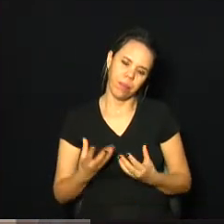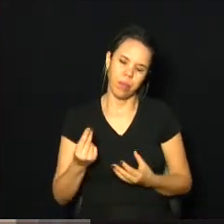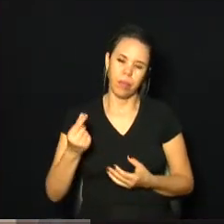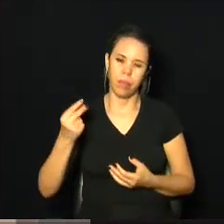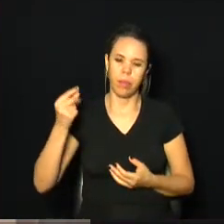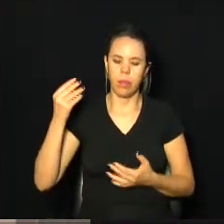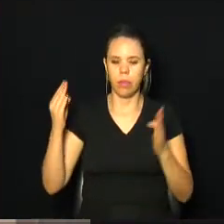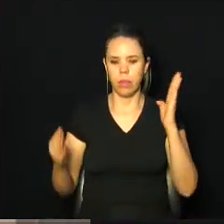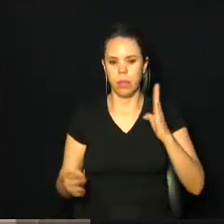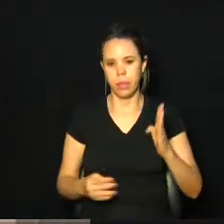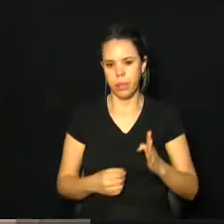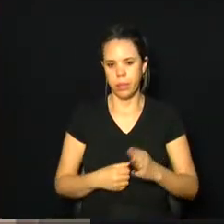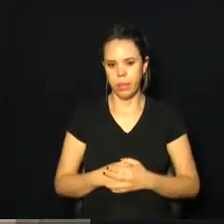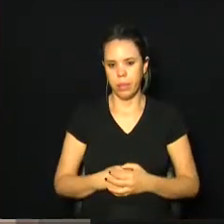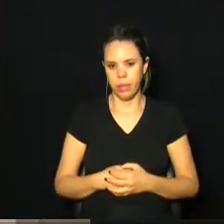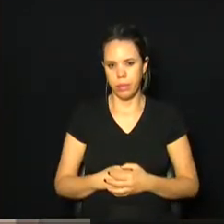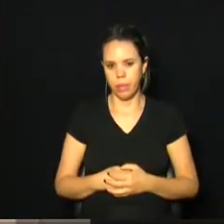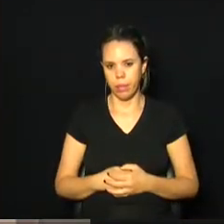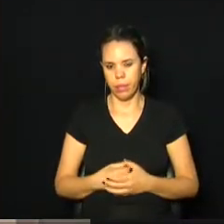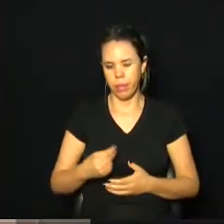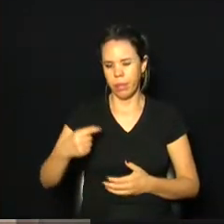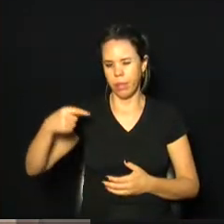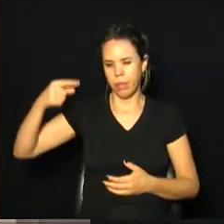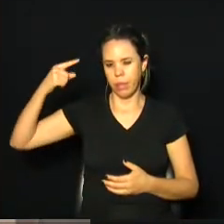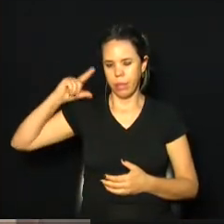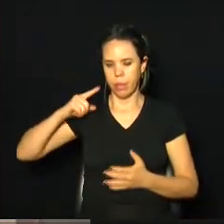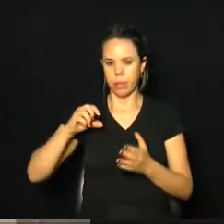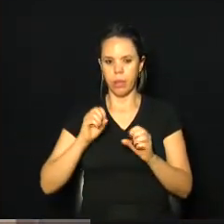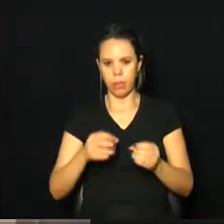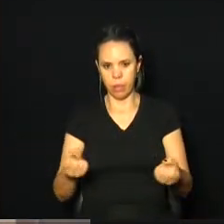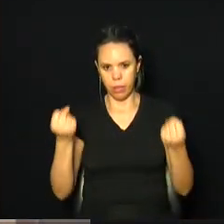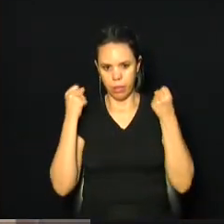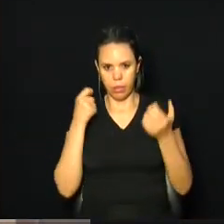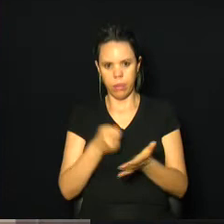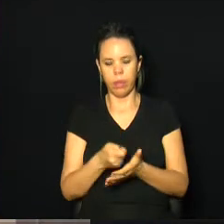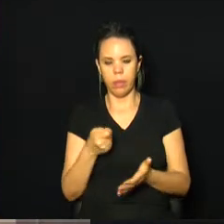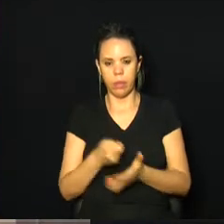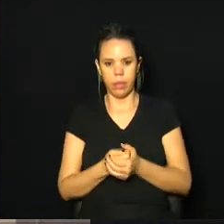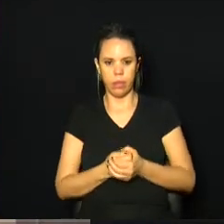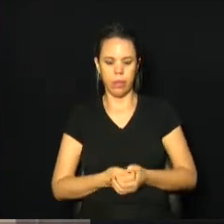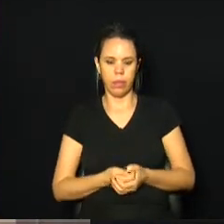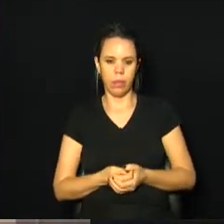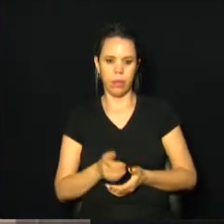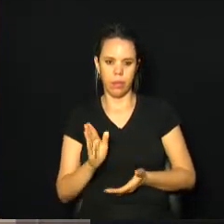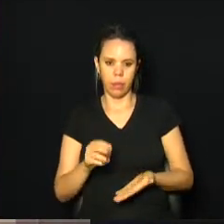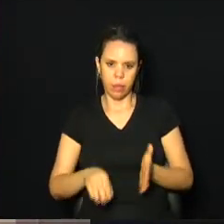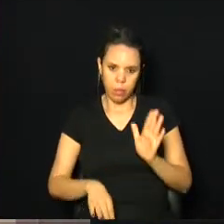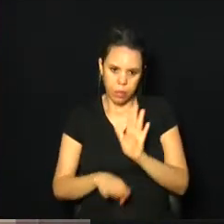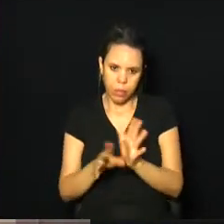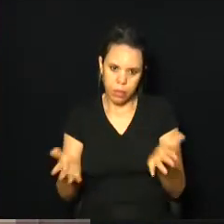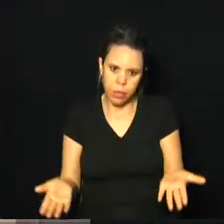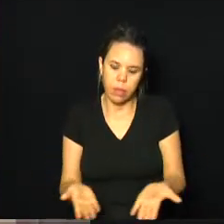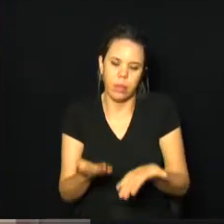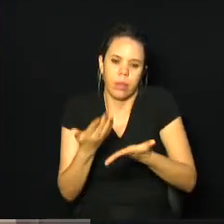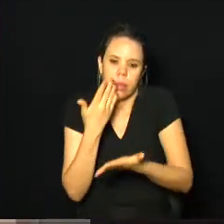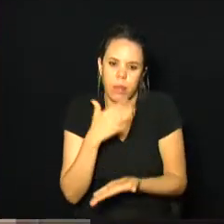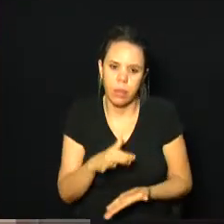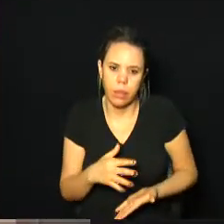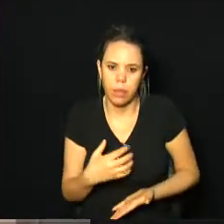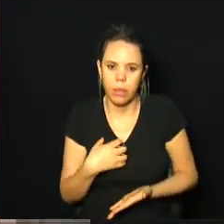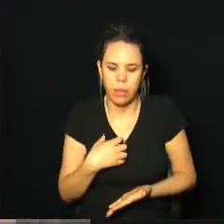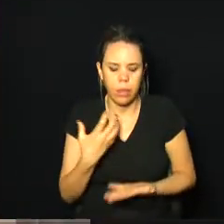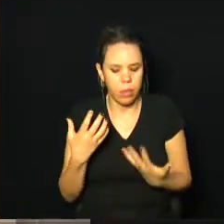no Brasil, a gente lá atrás tinha educação física obrigatória. Né, isso já ajudava bastante, porque a criança, mesmo